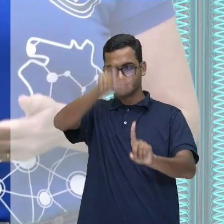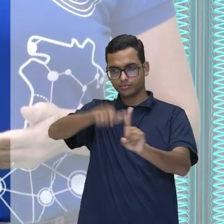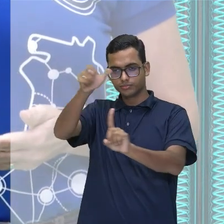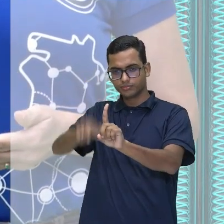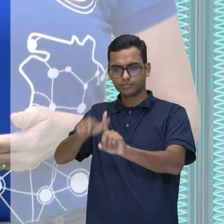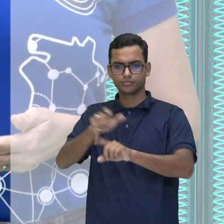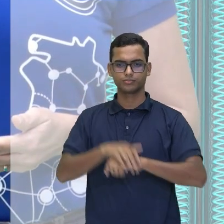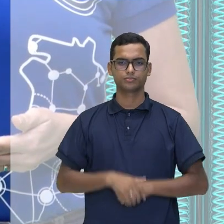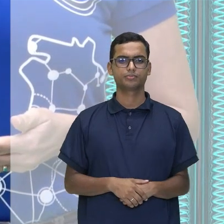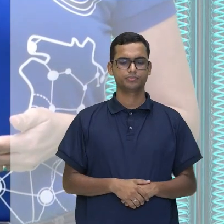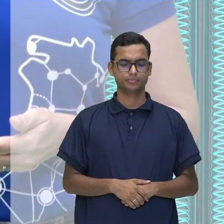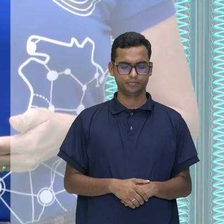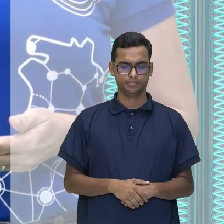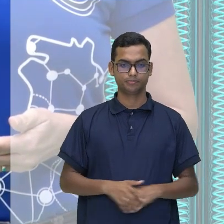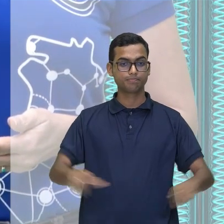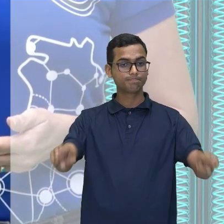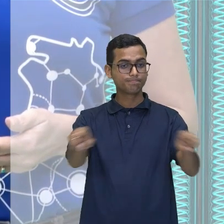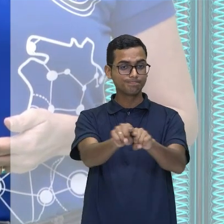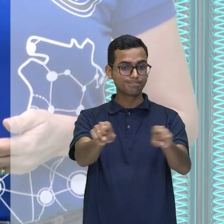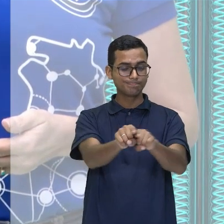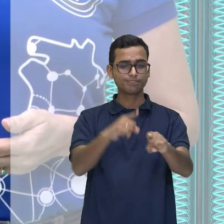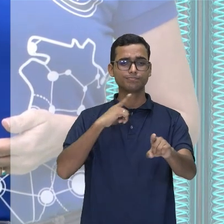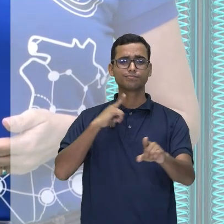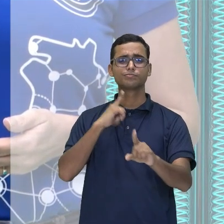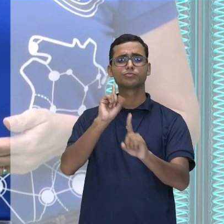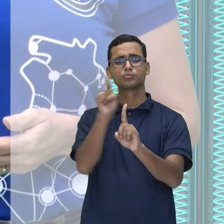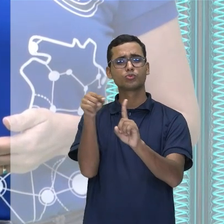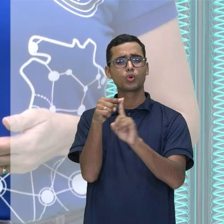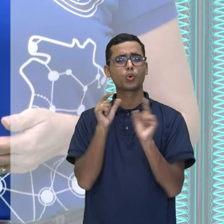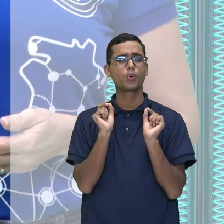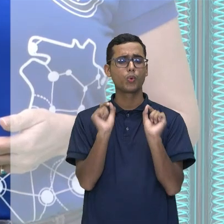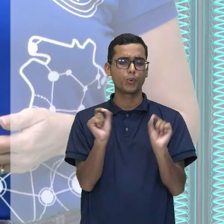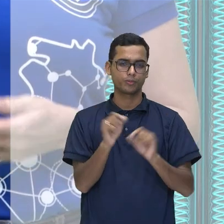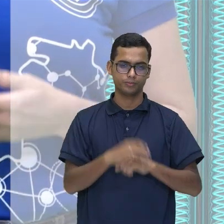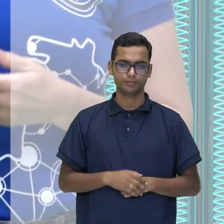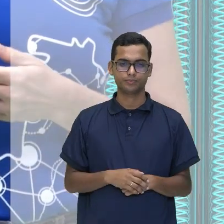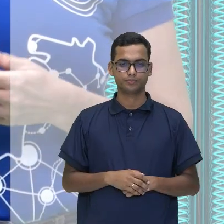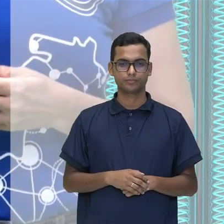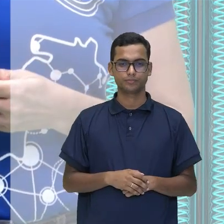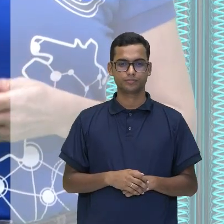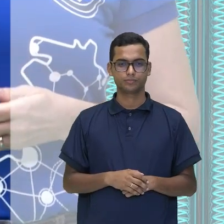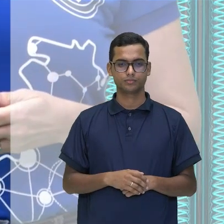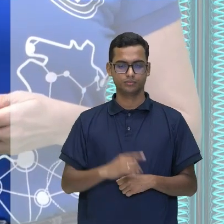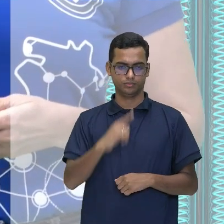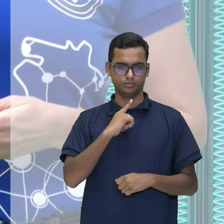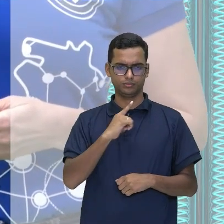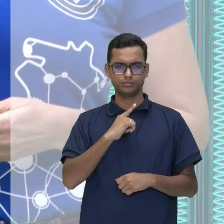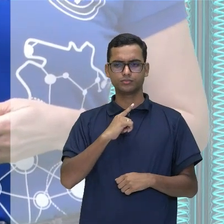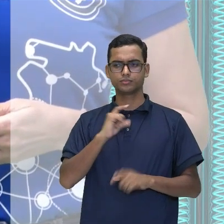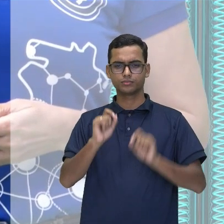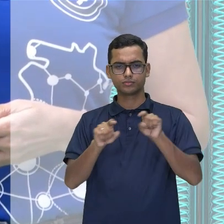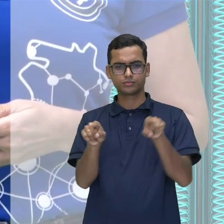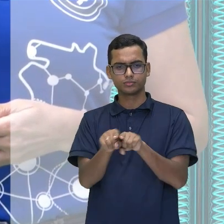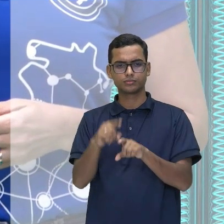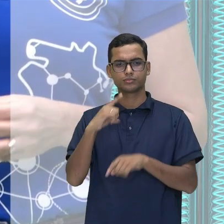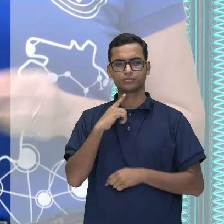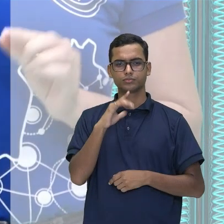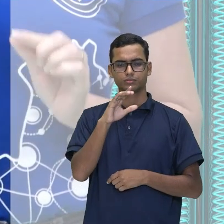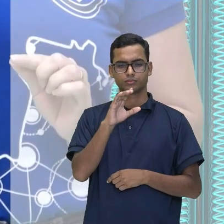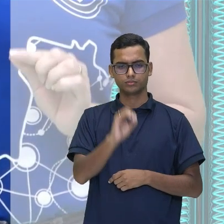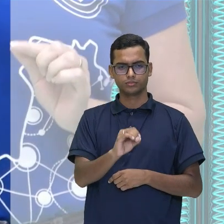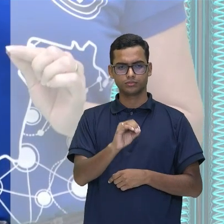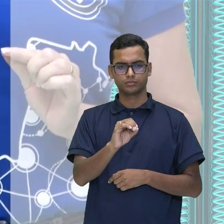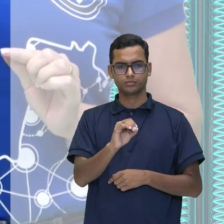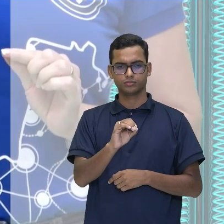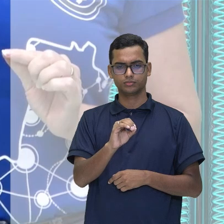ok? E eles têm a função de quê? De objeto direto ou indireto na frase.